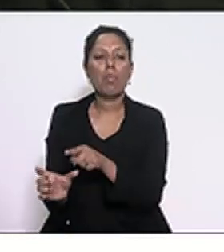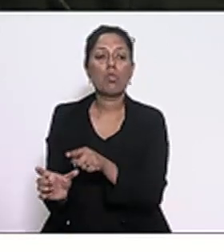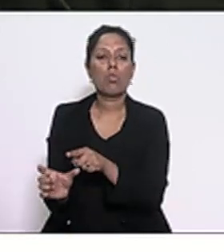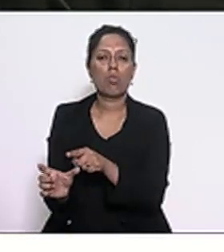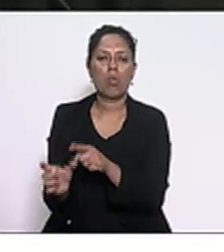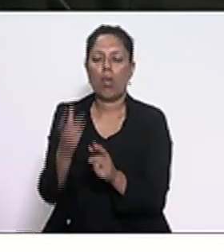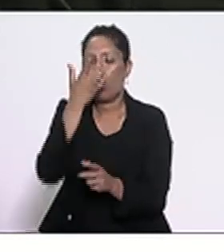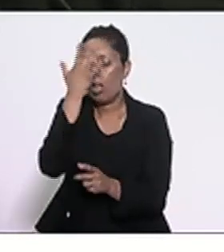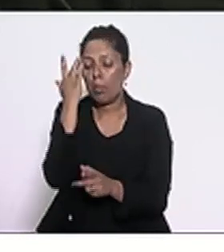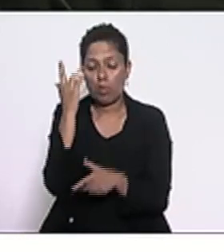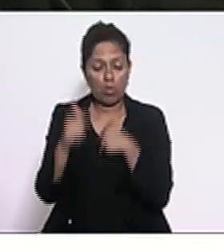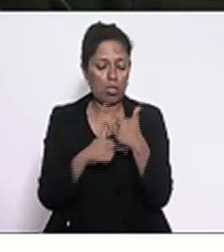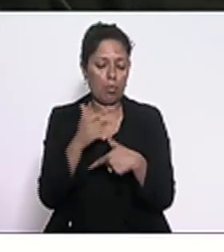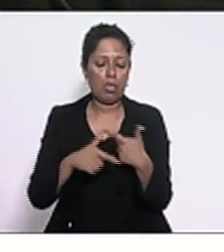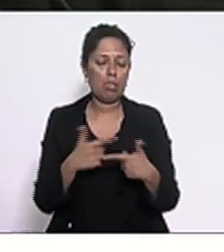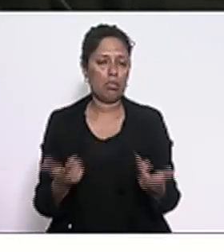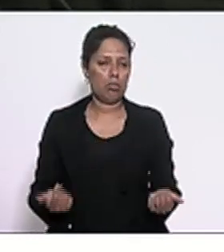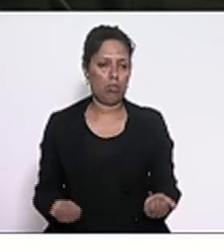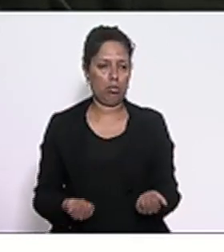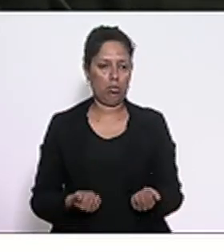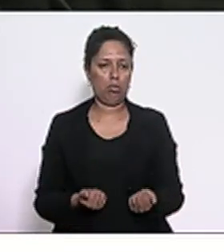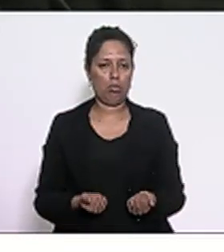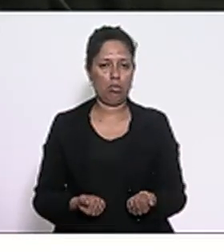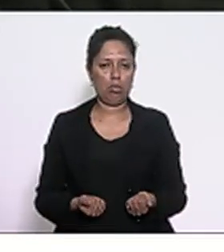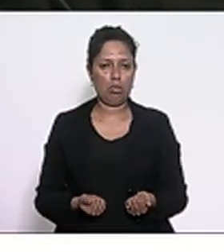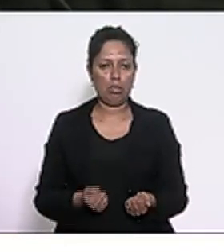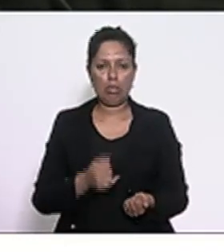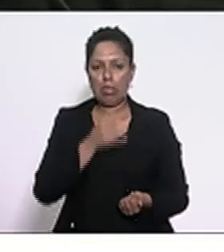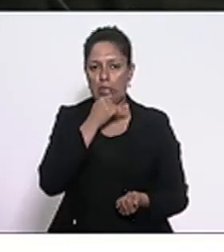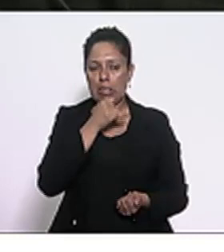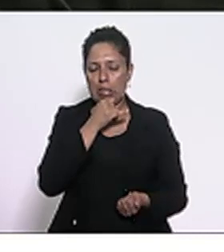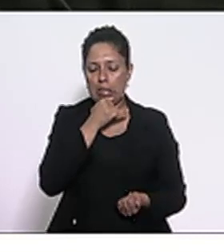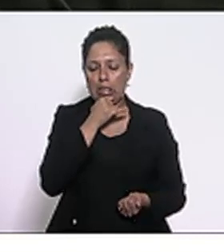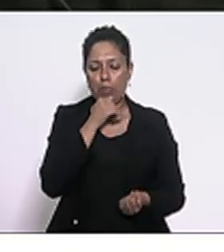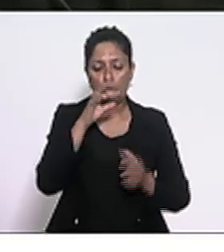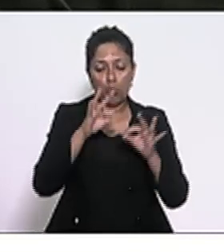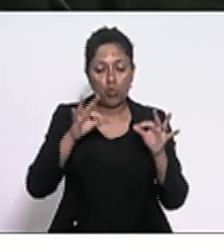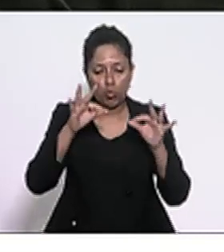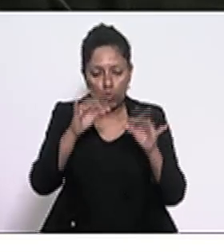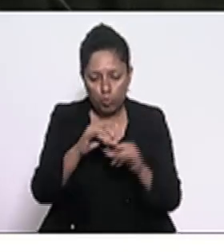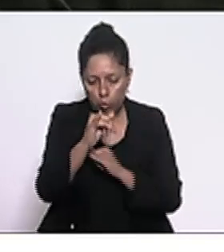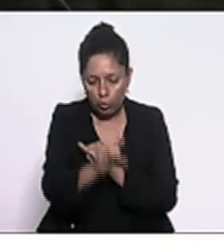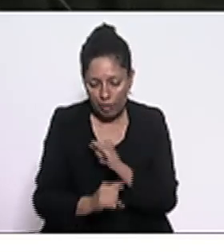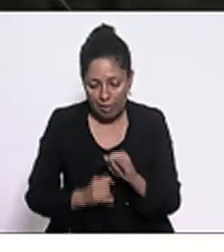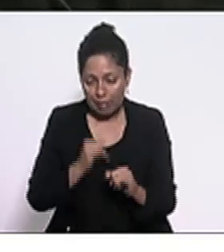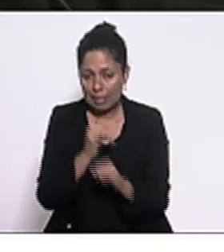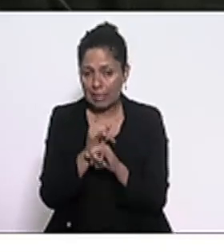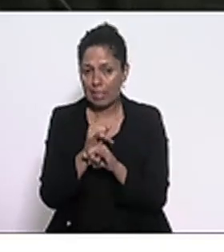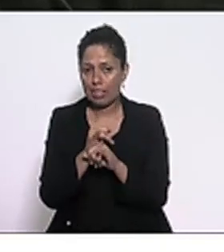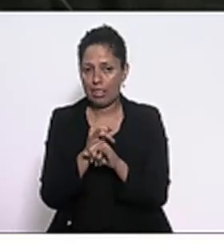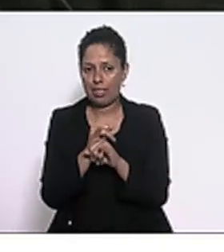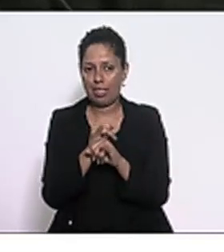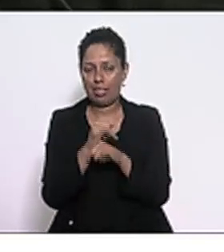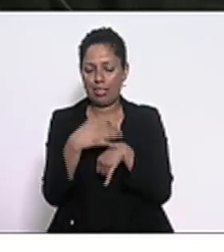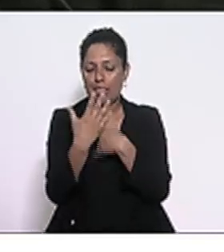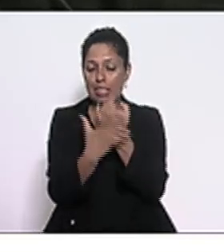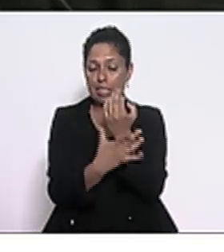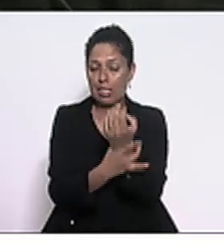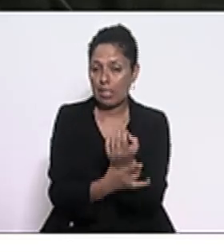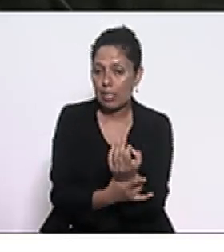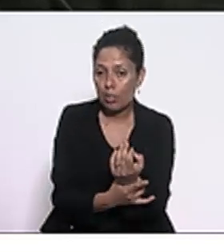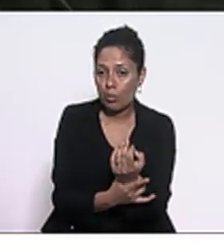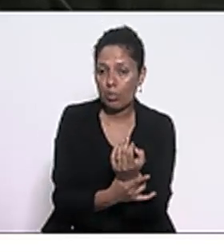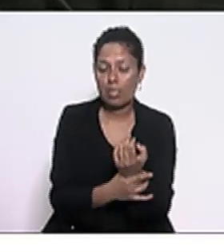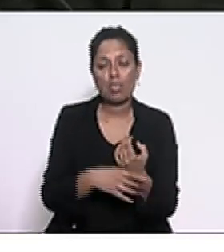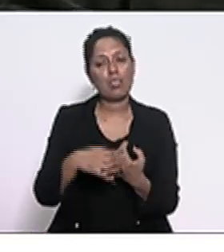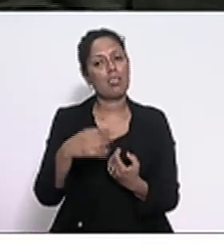A manutenção do mainframe, ela traz uma insegurança enorme. As pessoas, os jovens, não